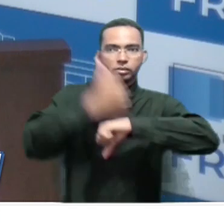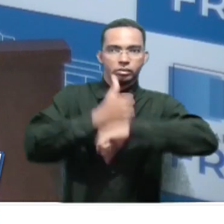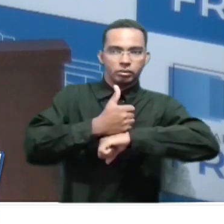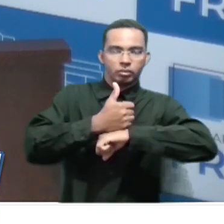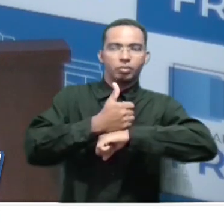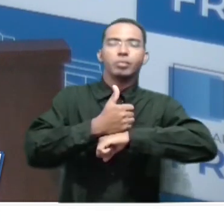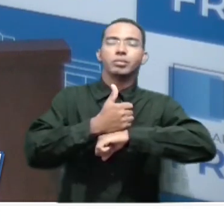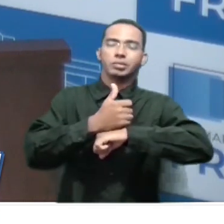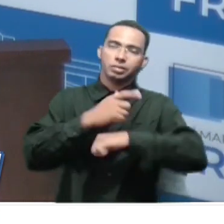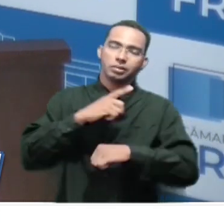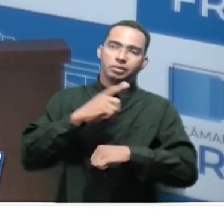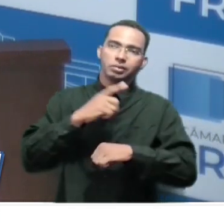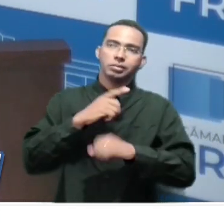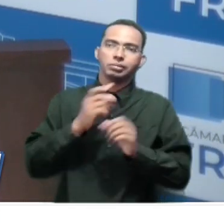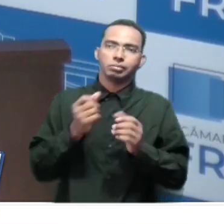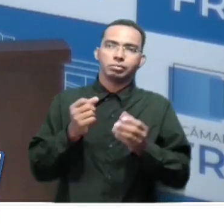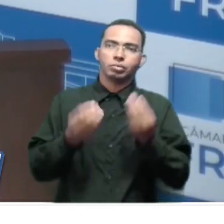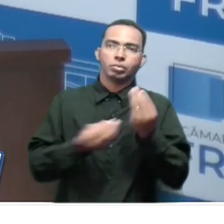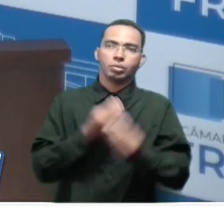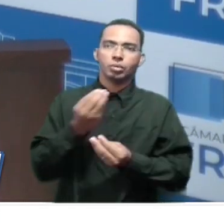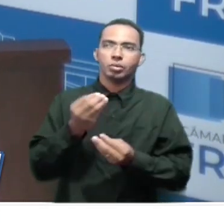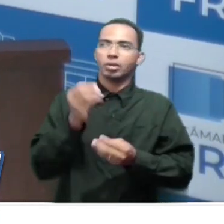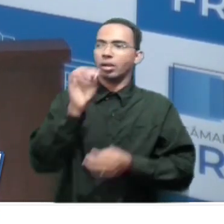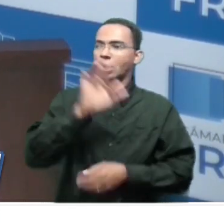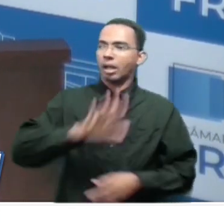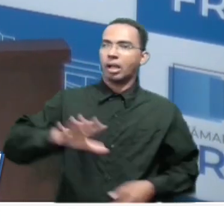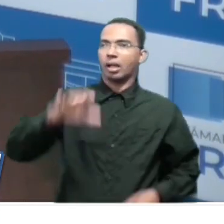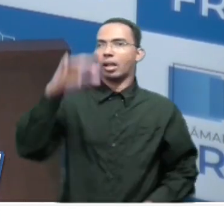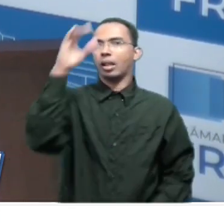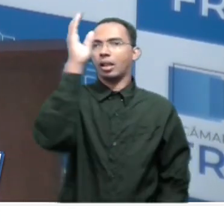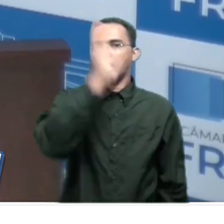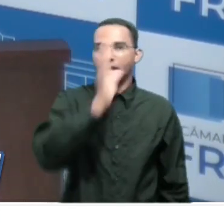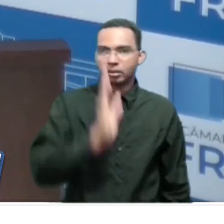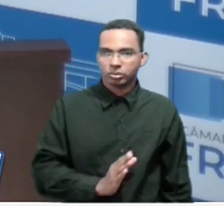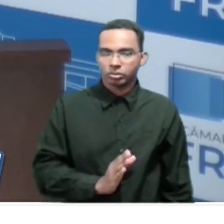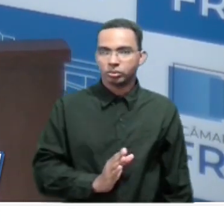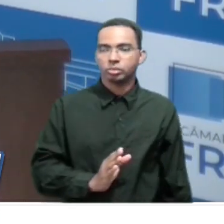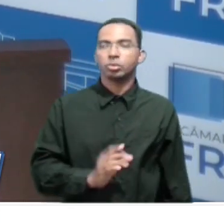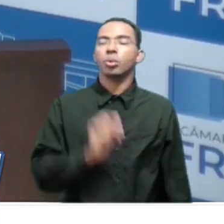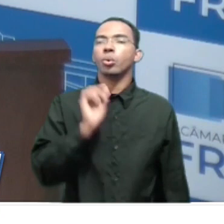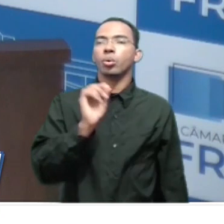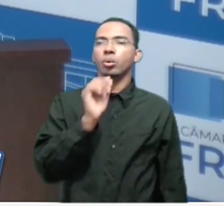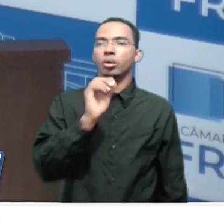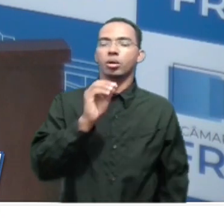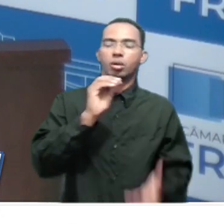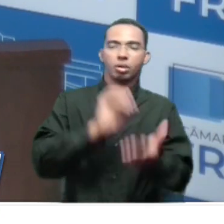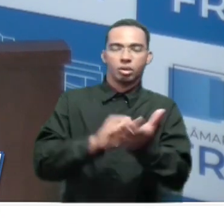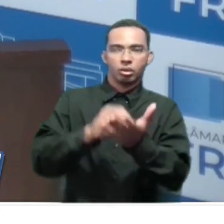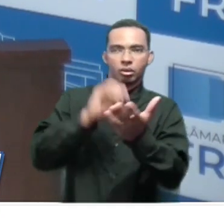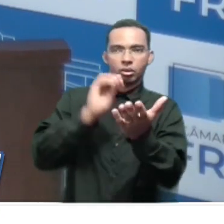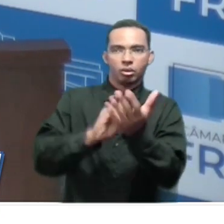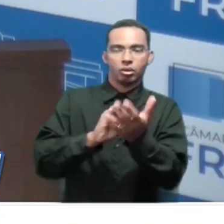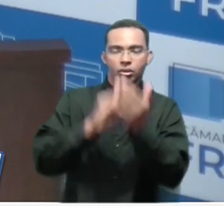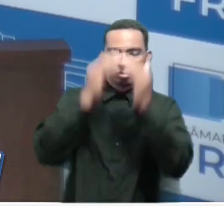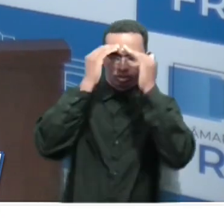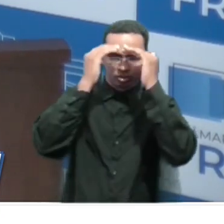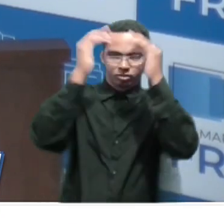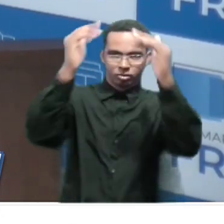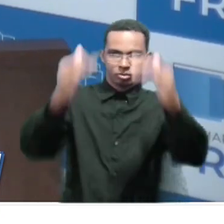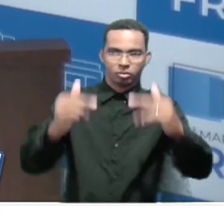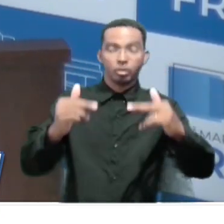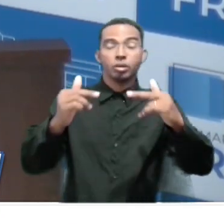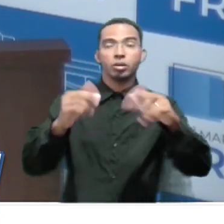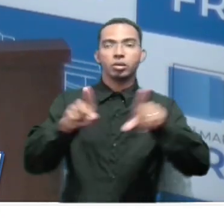ter sido colocado no cenário nacional pelo desrespeito e violência